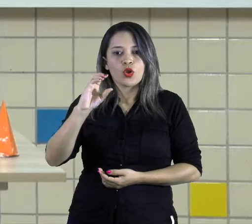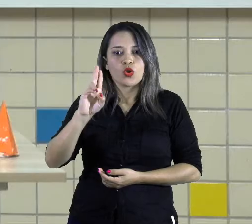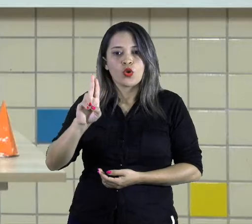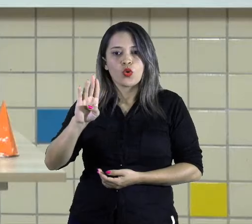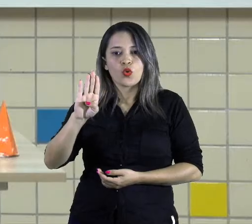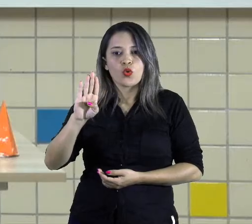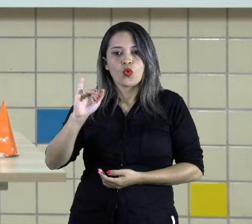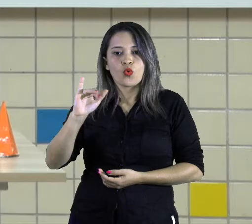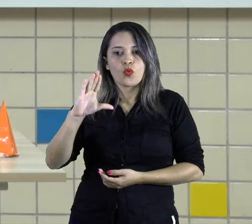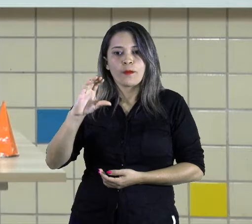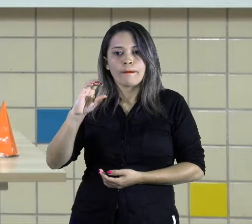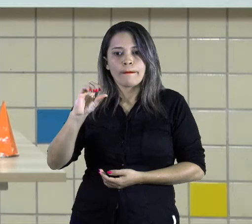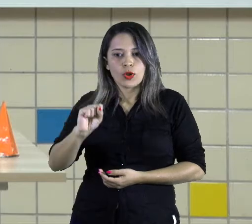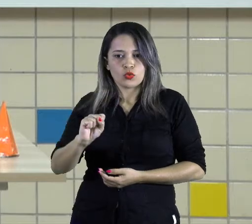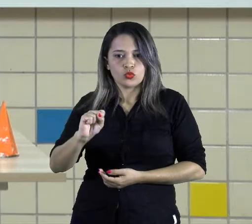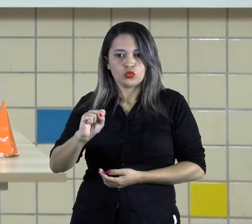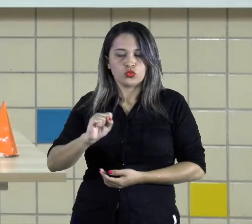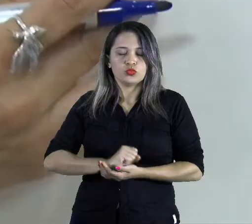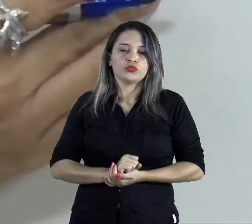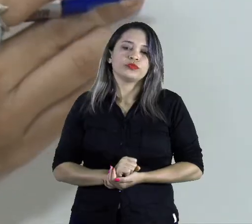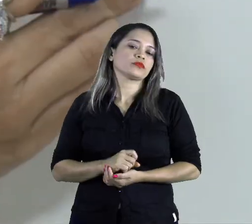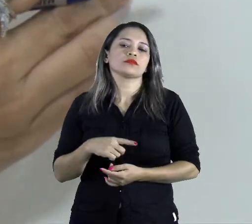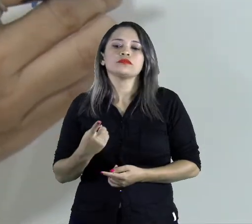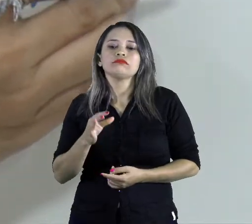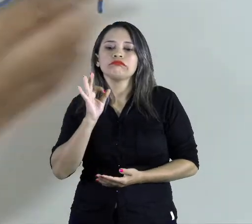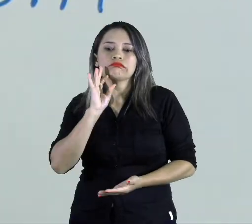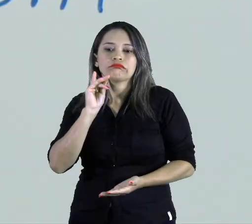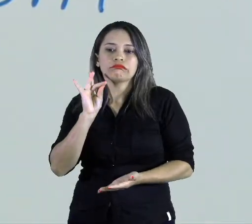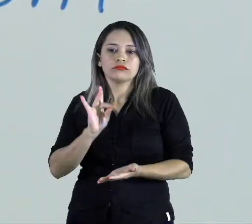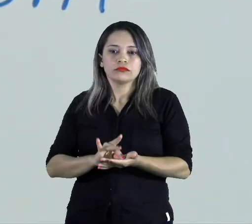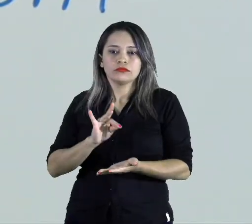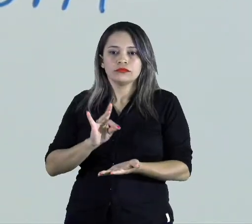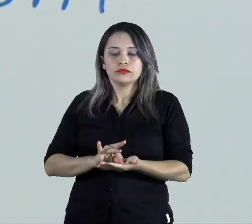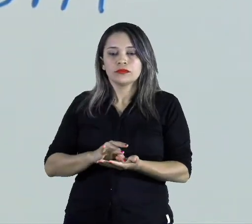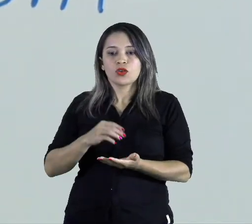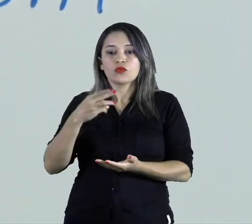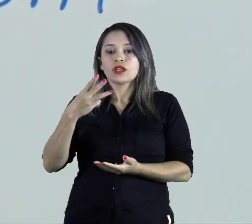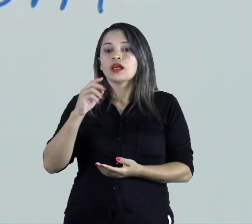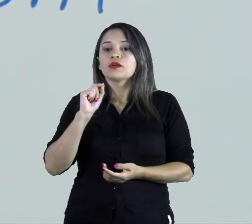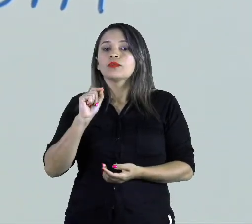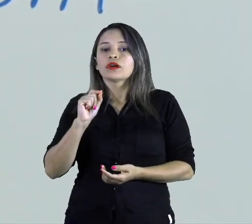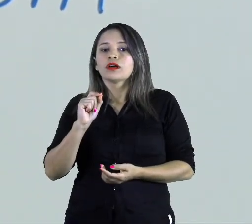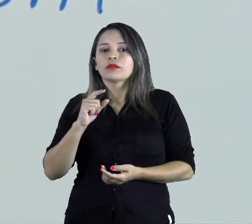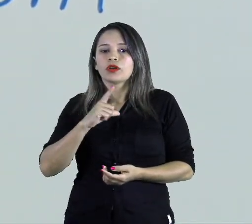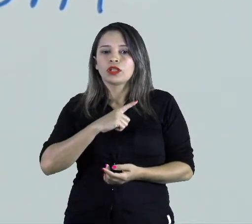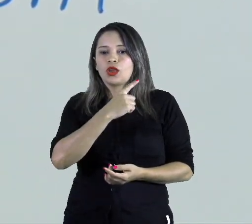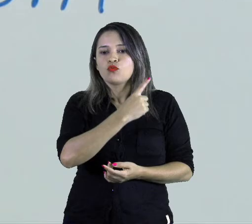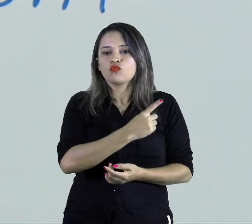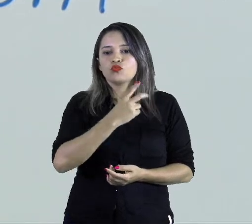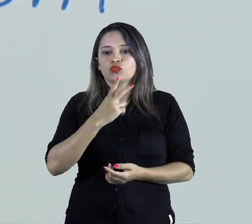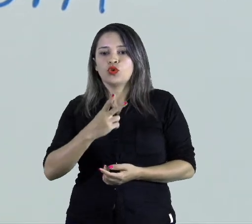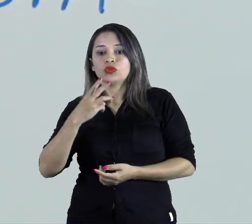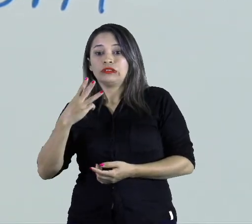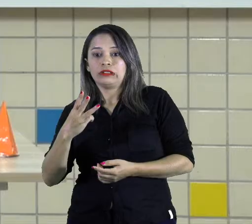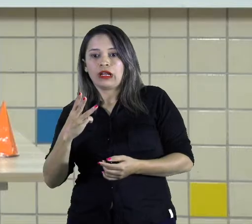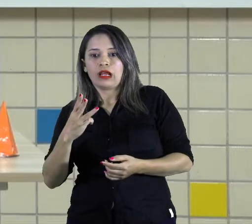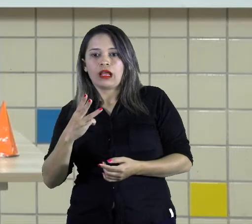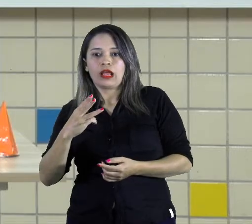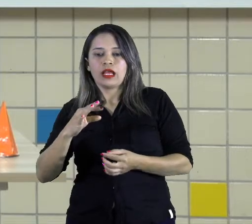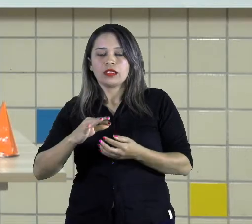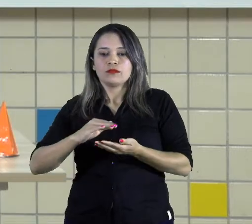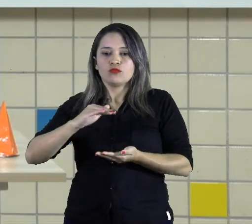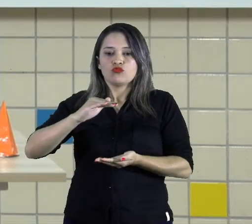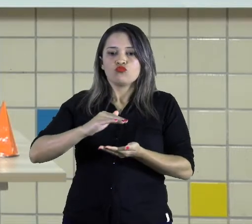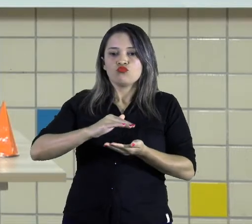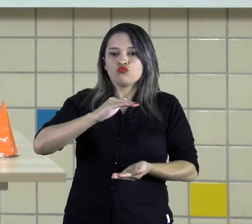ok? Centímetros cúbicos, porque na verdade, ó, o 3 é porque eu tive, ó, 1, 2, 3